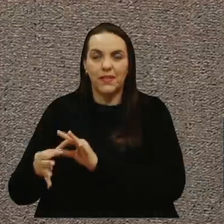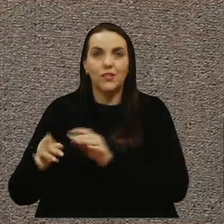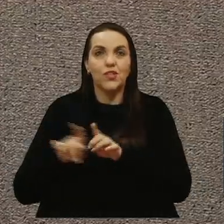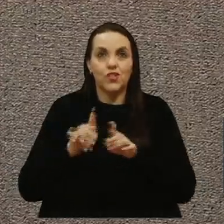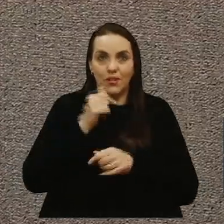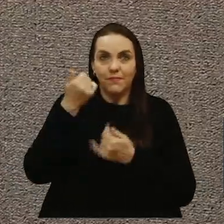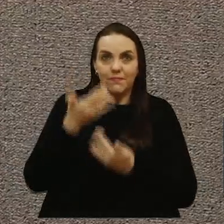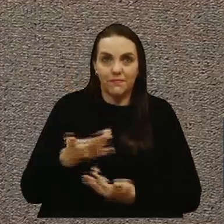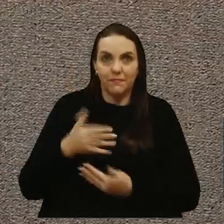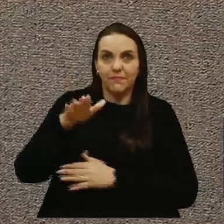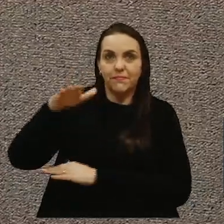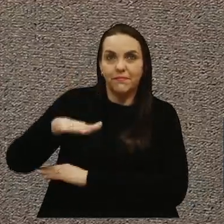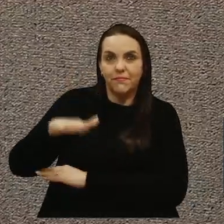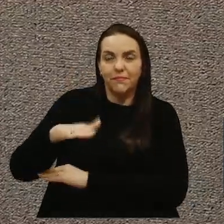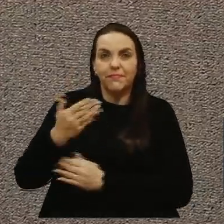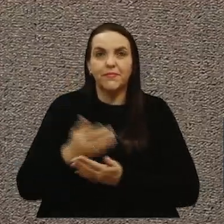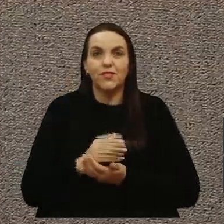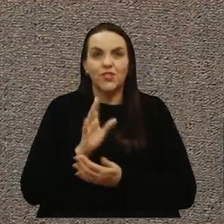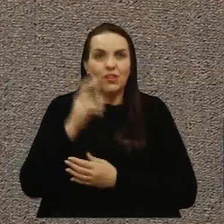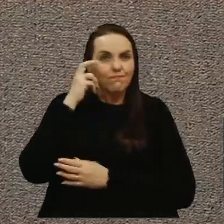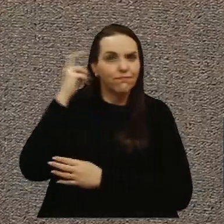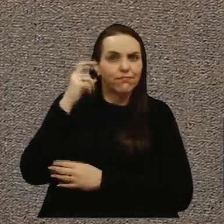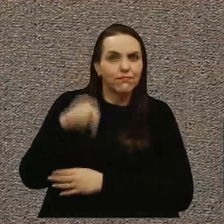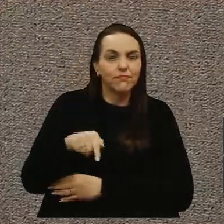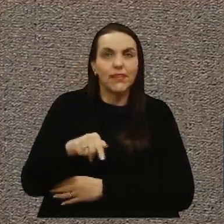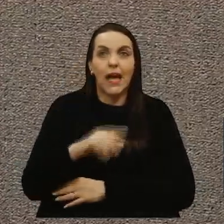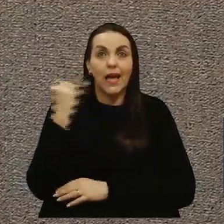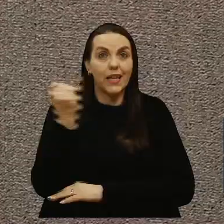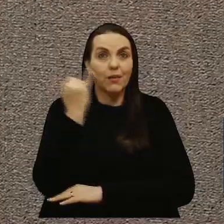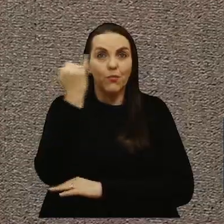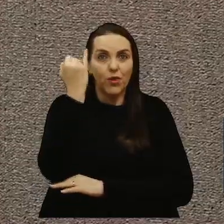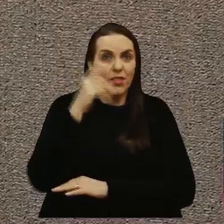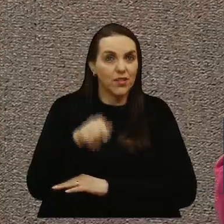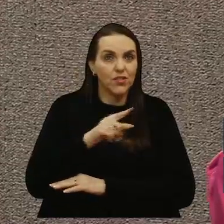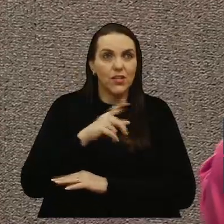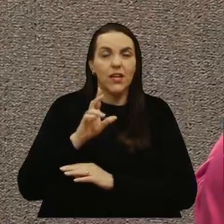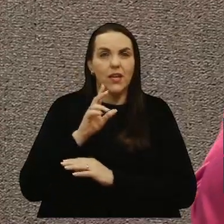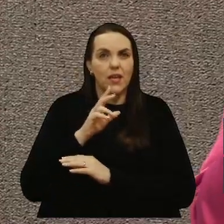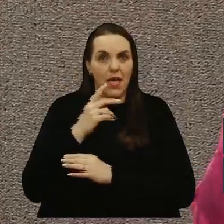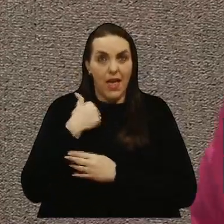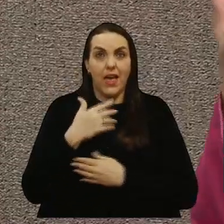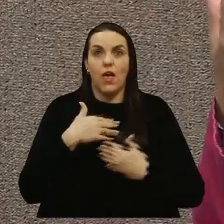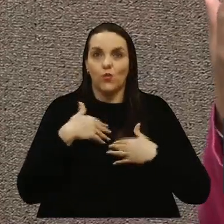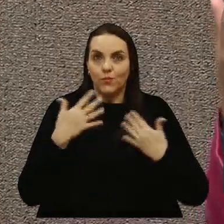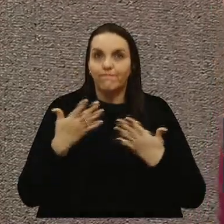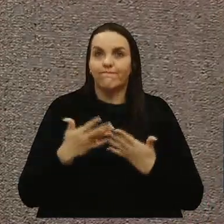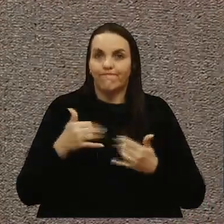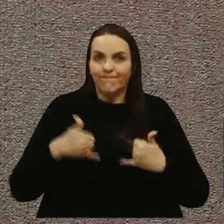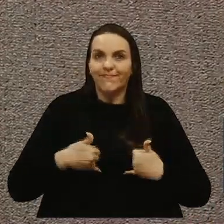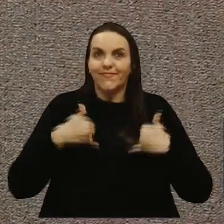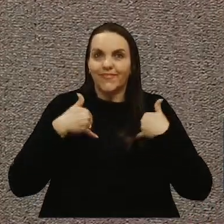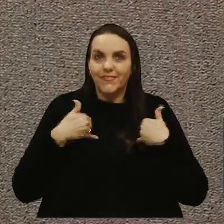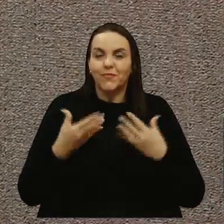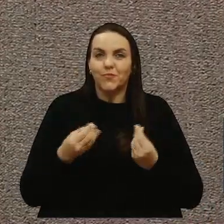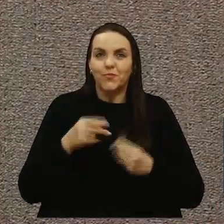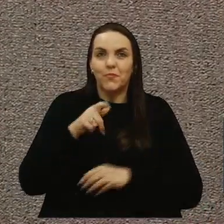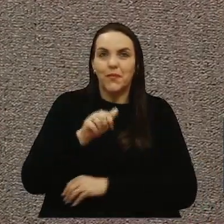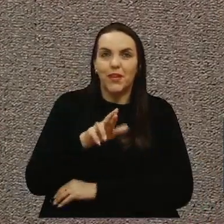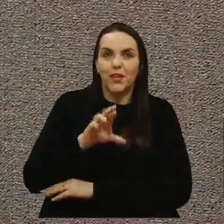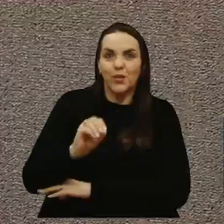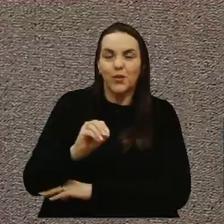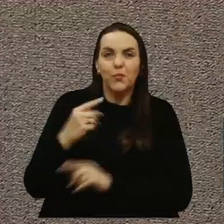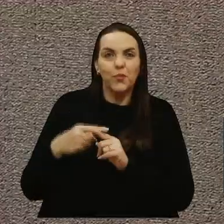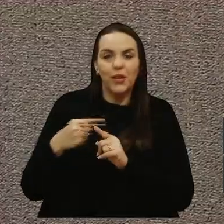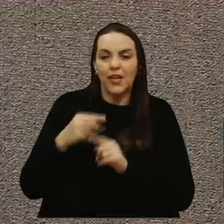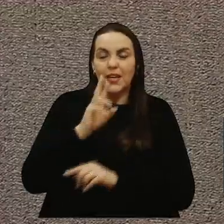Gênios e tem algo importantíssimo, e ouçam essa, colegas, que eu fiquei é extremamente orgulhosa do Pedro. Ele